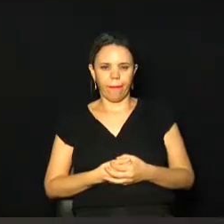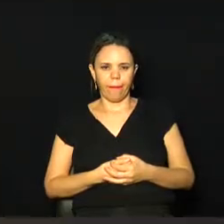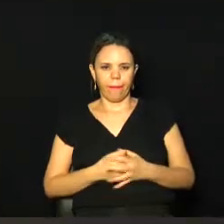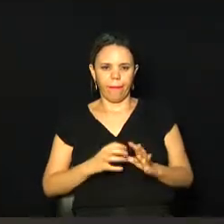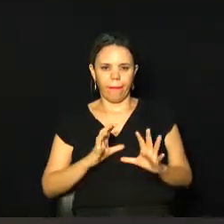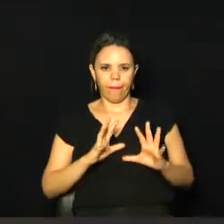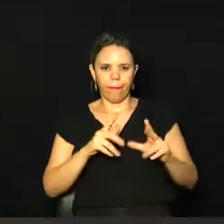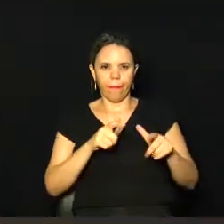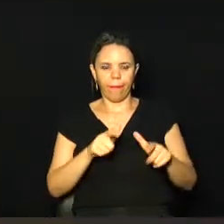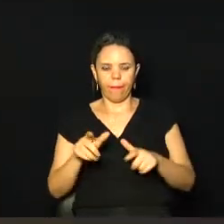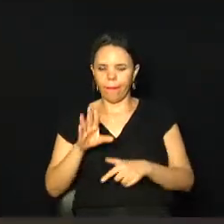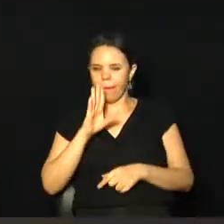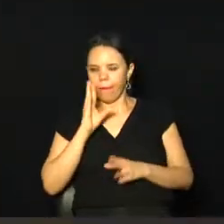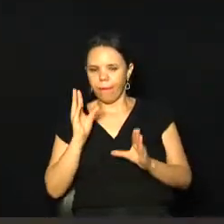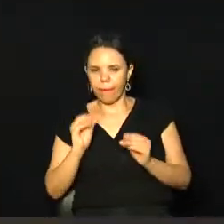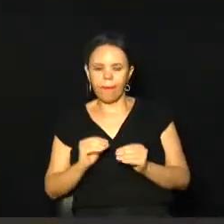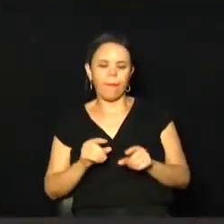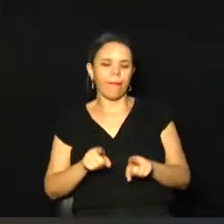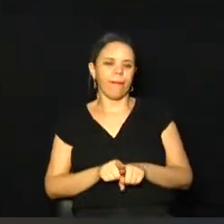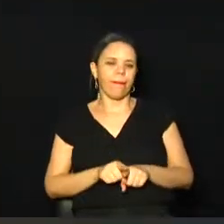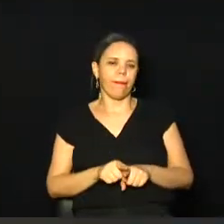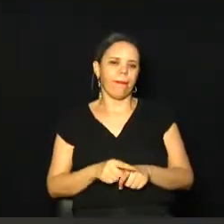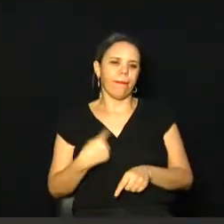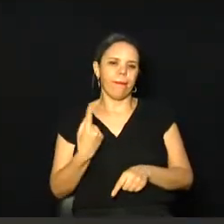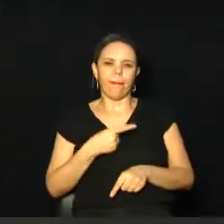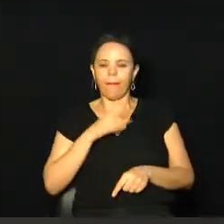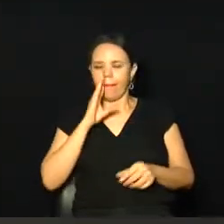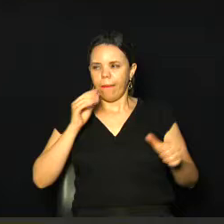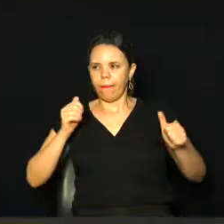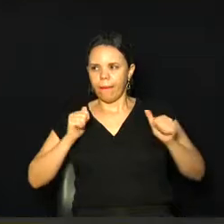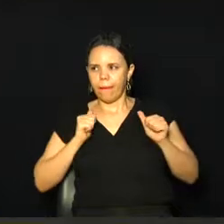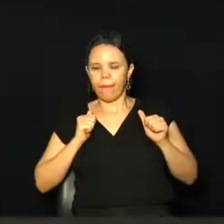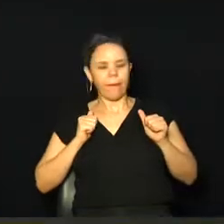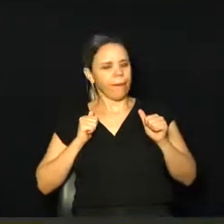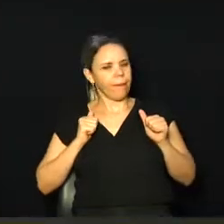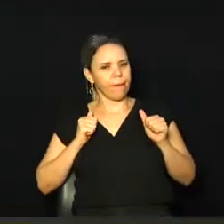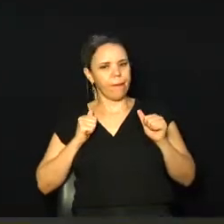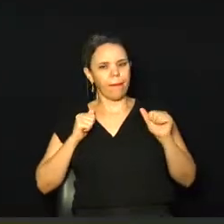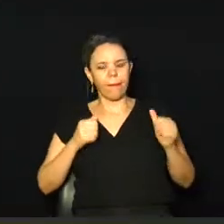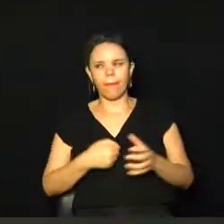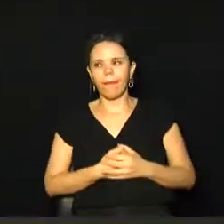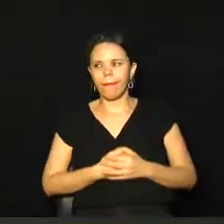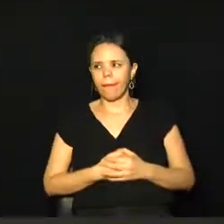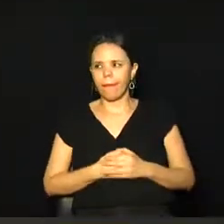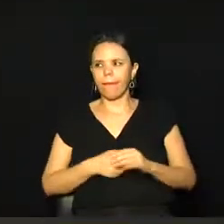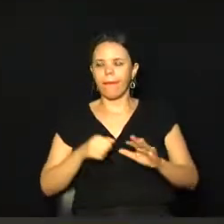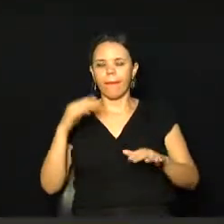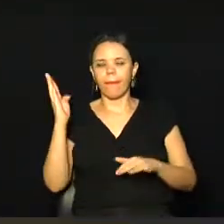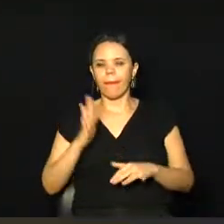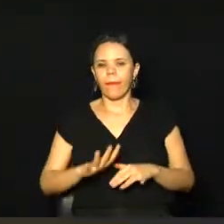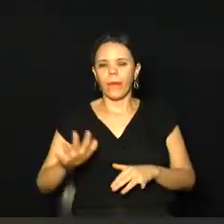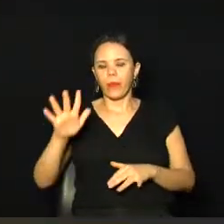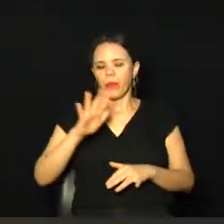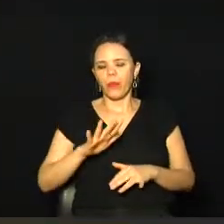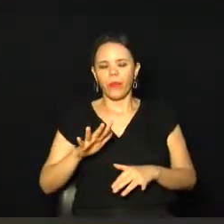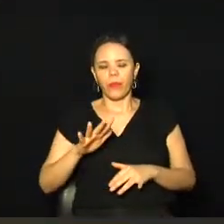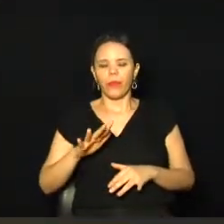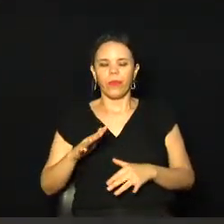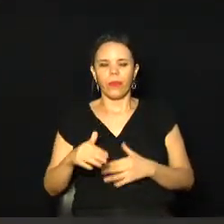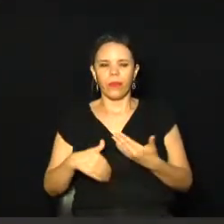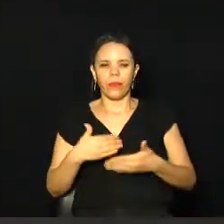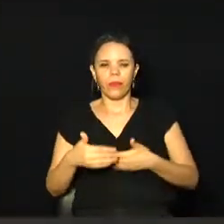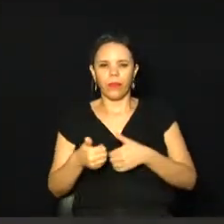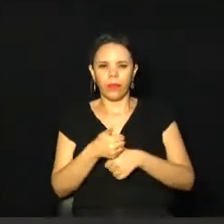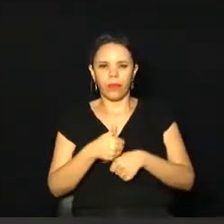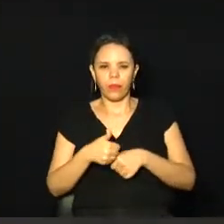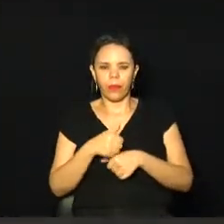ela é silenciosa e ela também nos silencia, ainda nos silencia. Apesar do Brasil ele ser signatário de várias